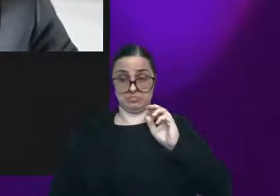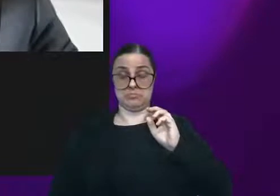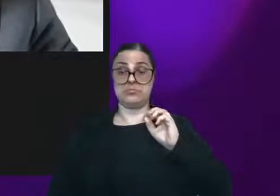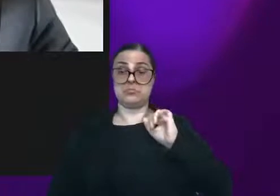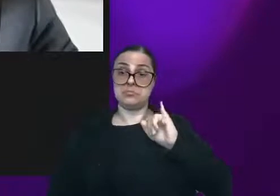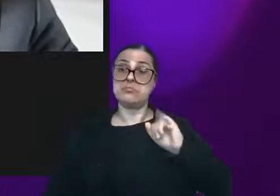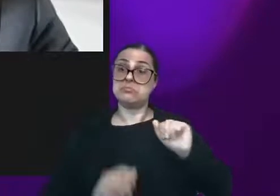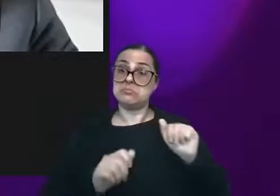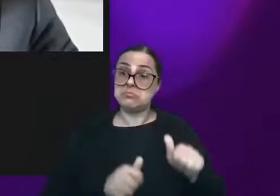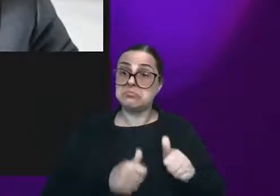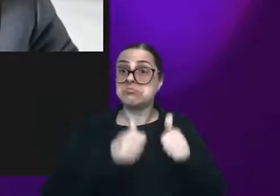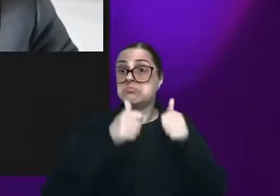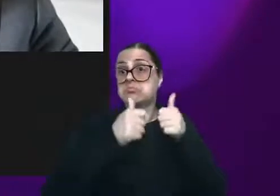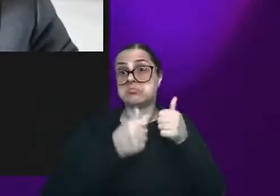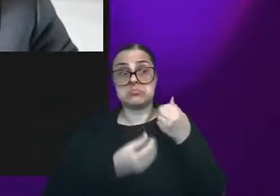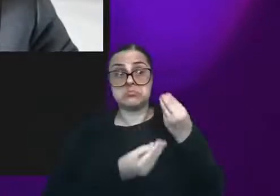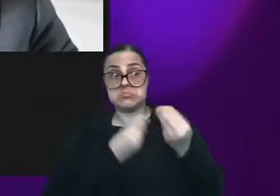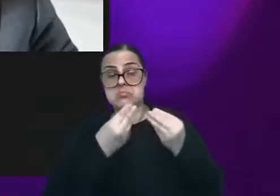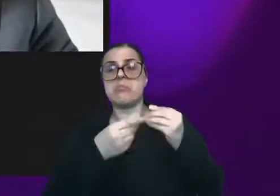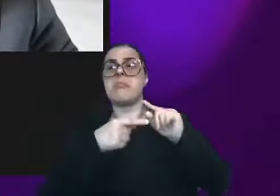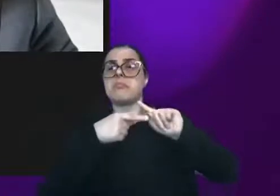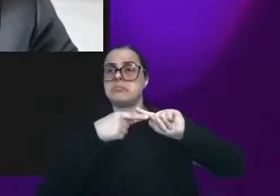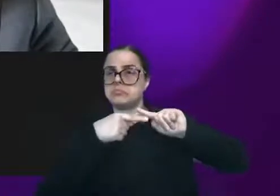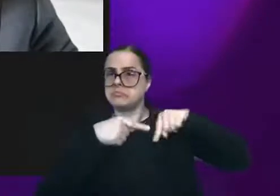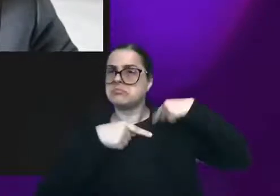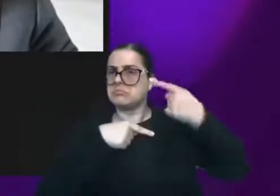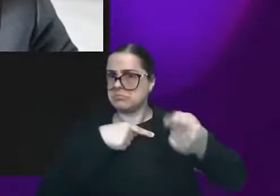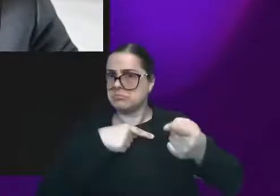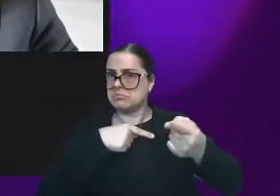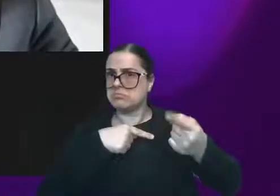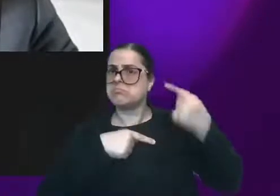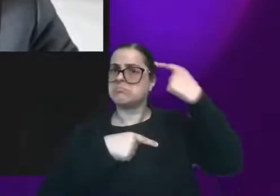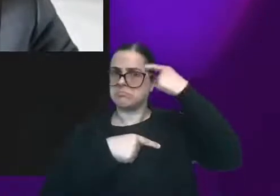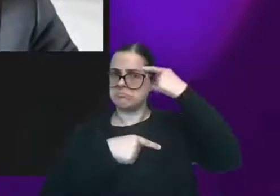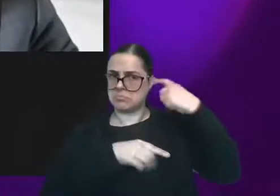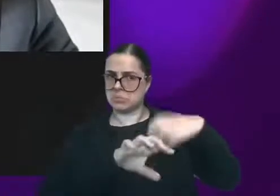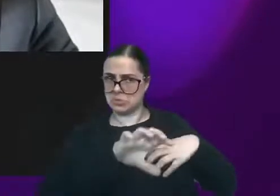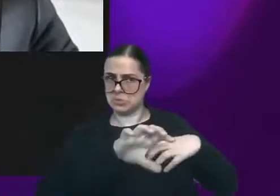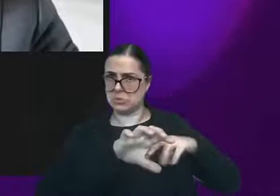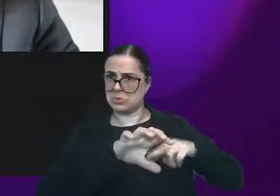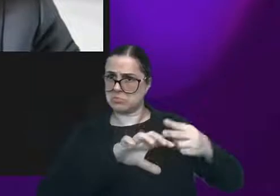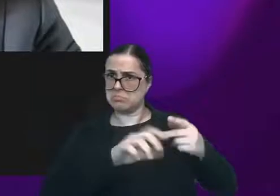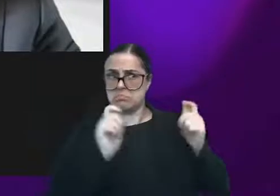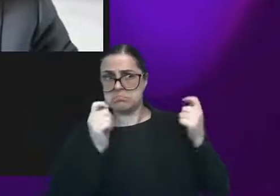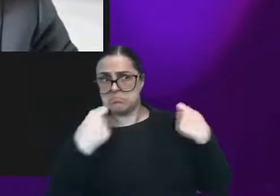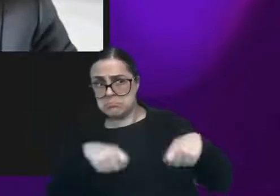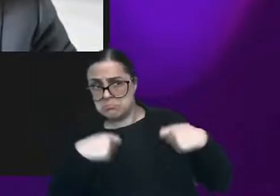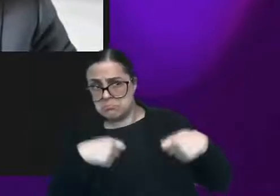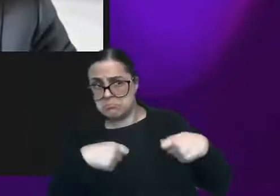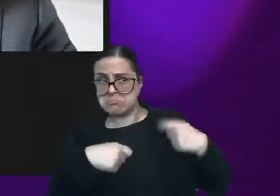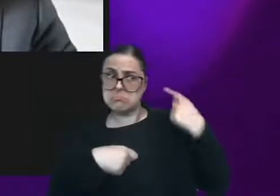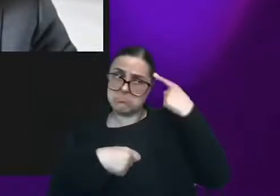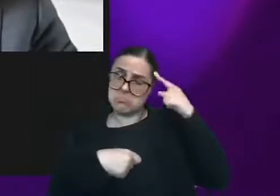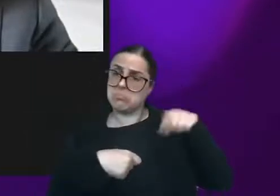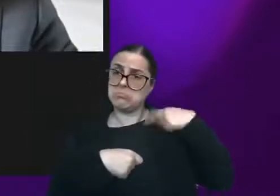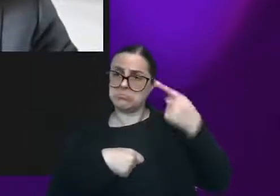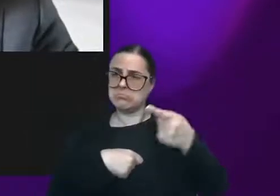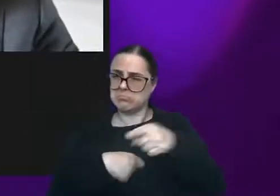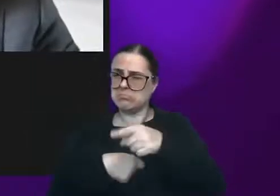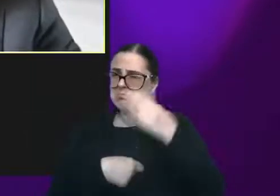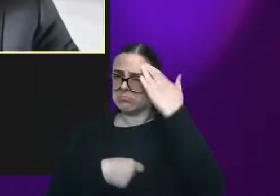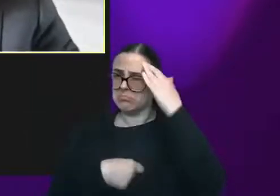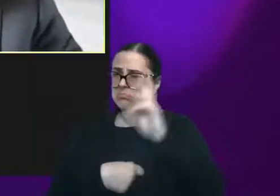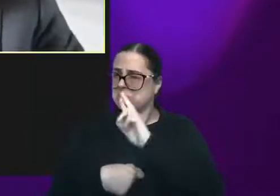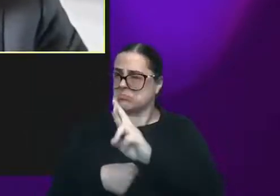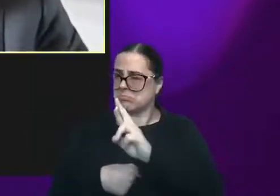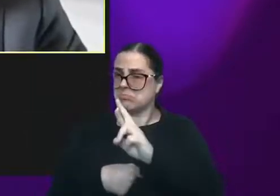para a terapia e para assim poder considerá-lo para transplante. Não sei se estou respondendo bem a sua pergunta.